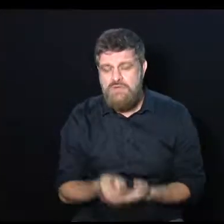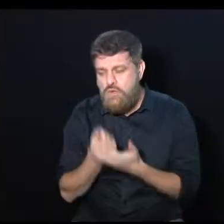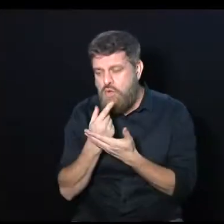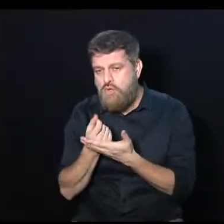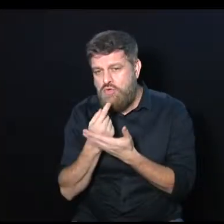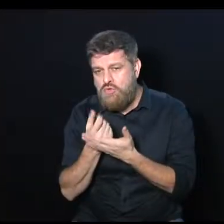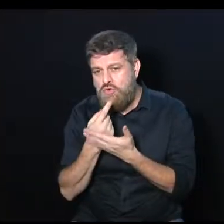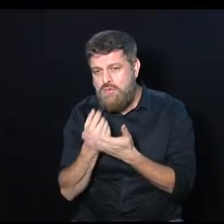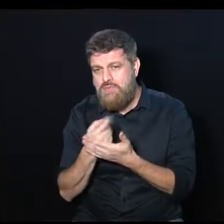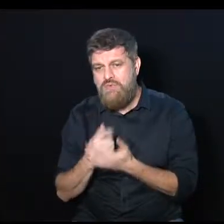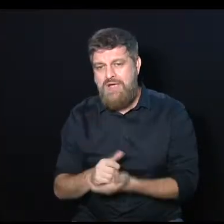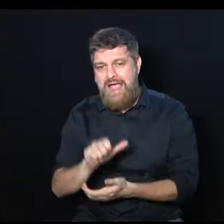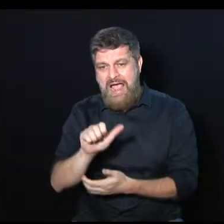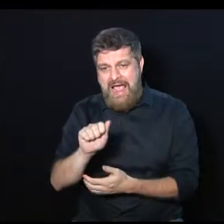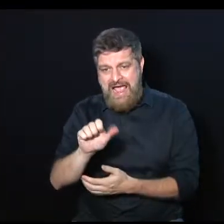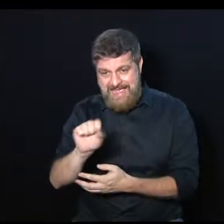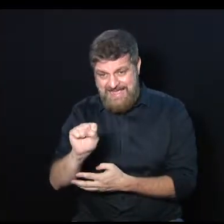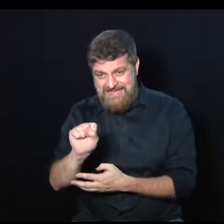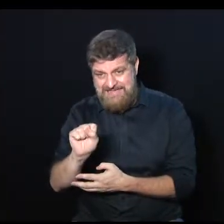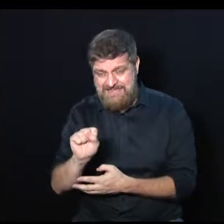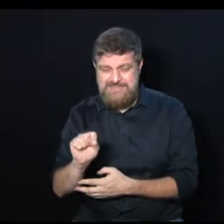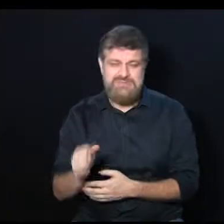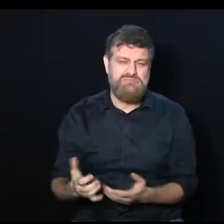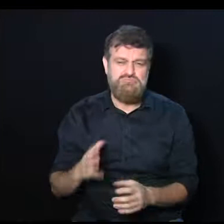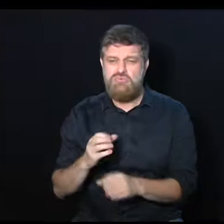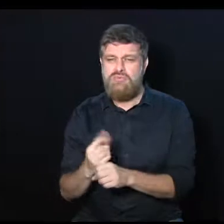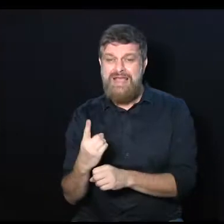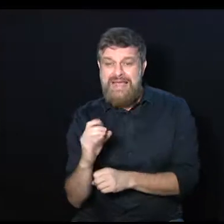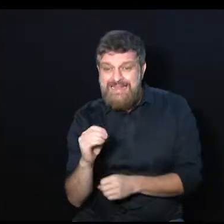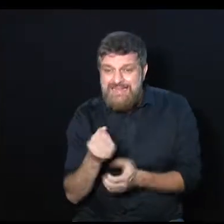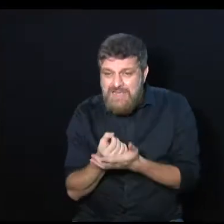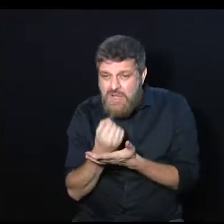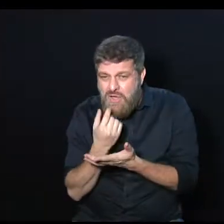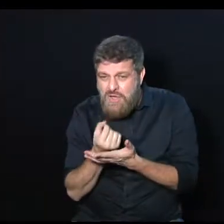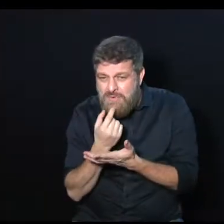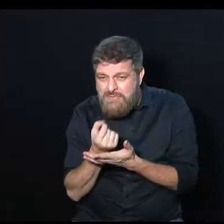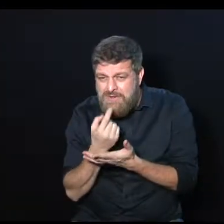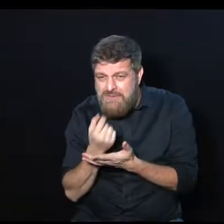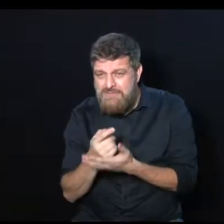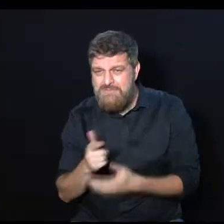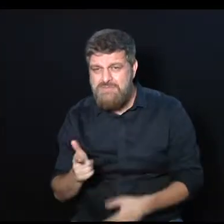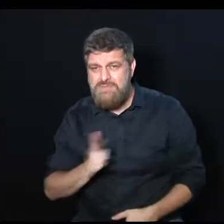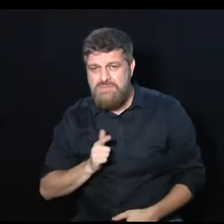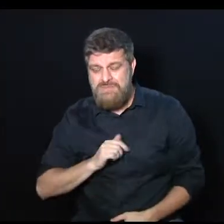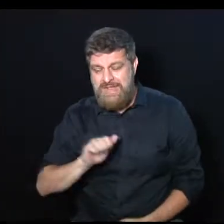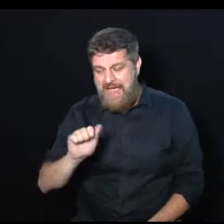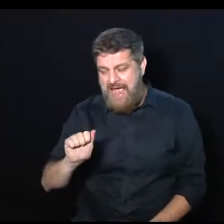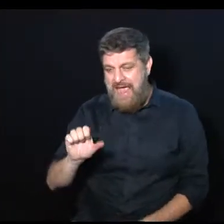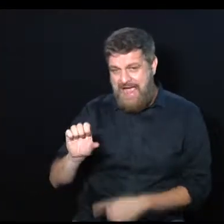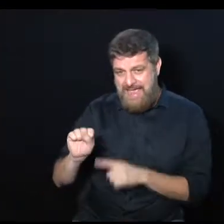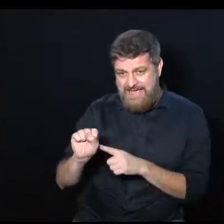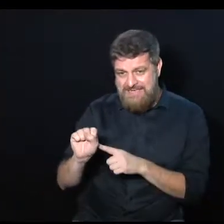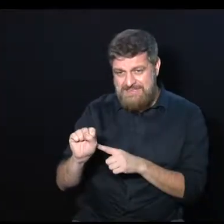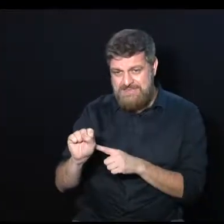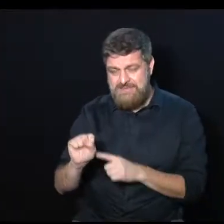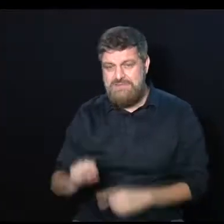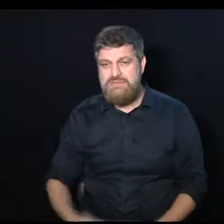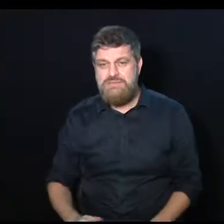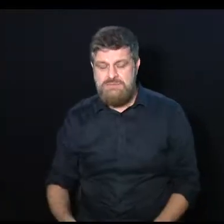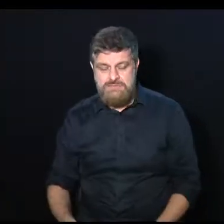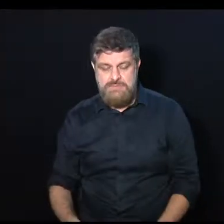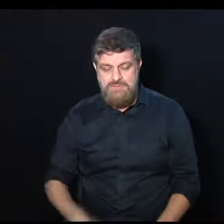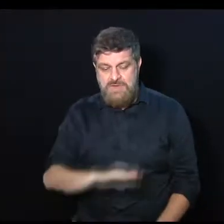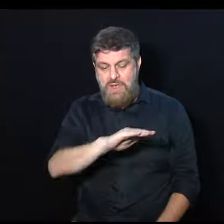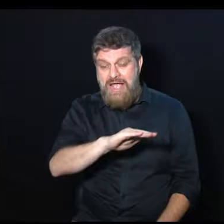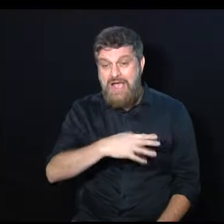infantil. 10 comprimidos de AS infantil são 1.000 miligramas de AS. Se ele pesa 10 quilos, dá 100 miligramas